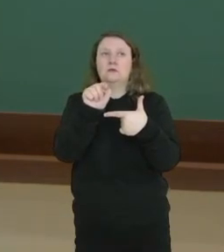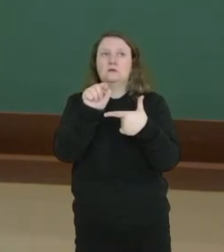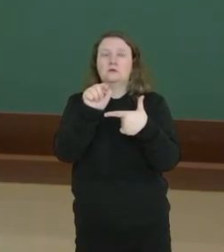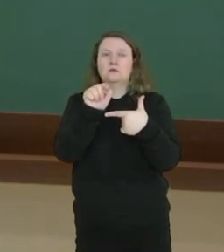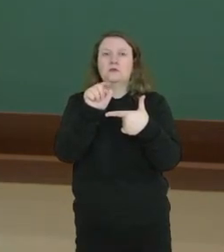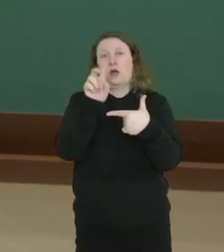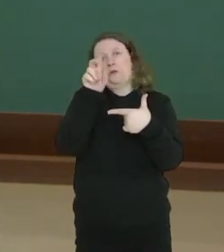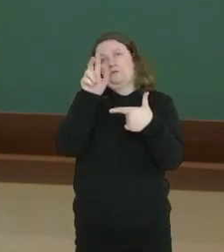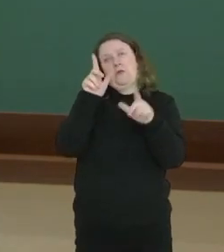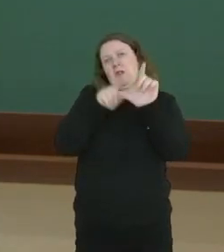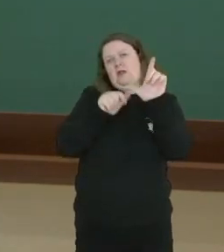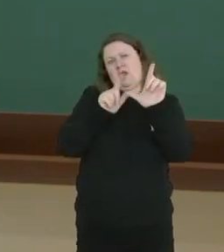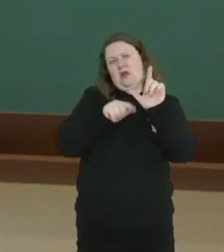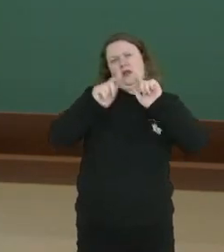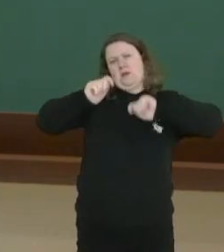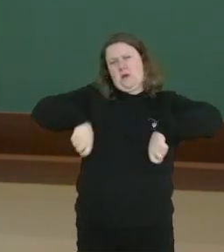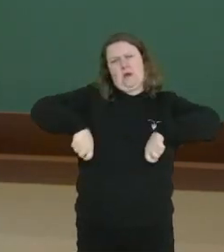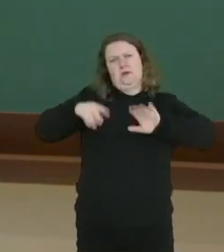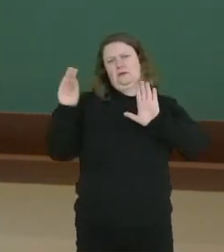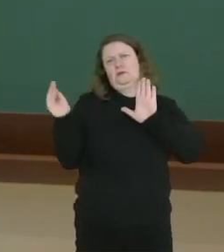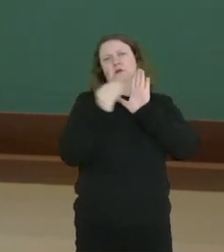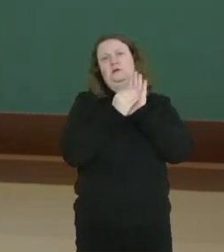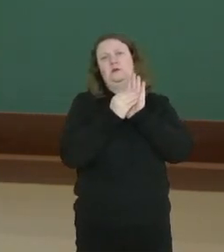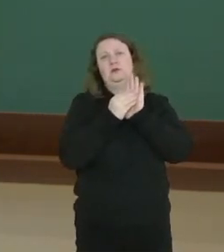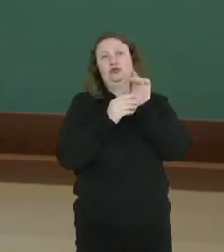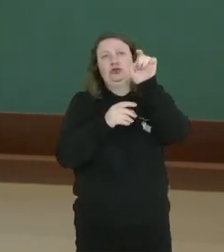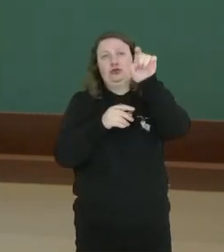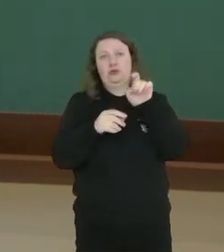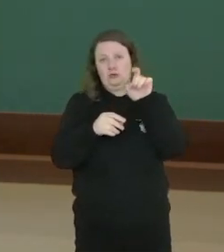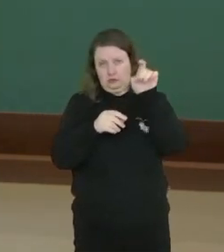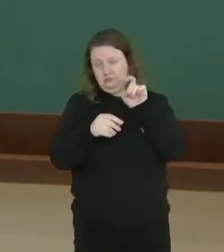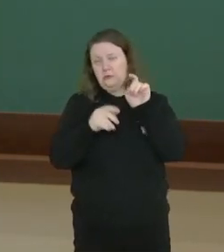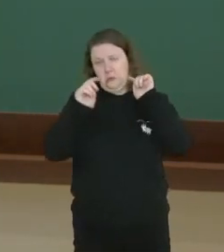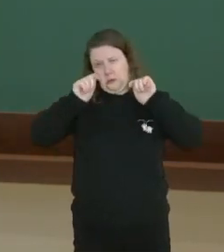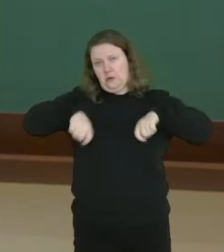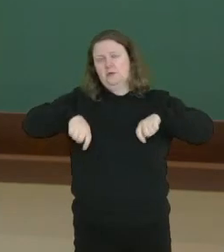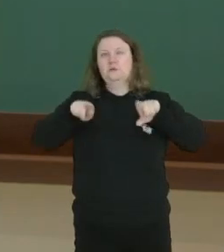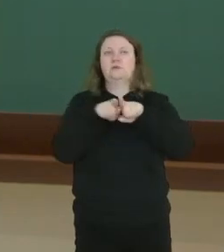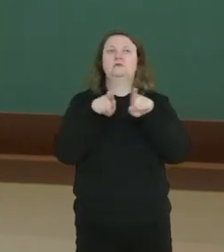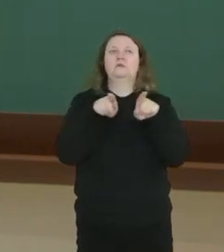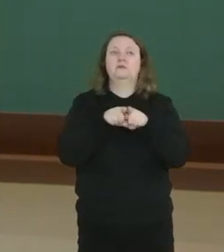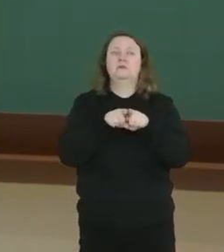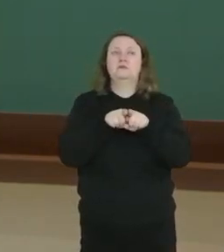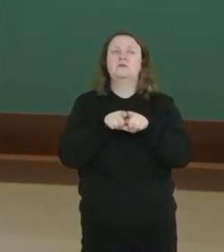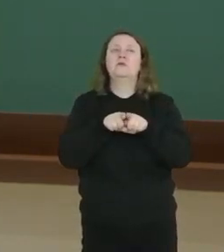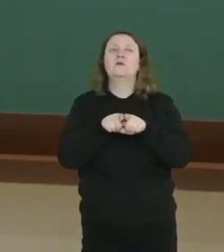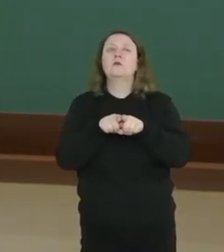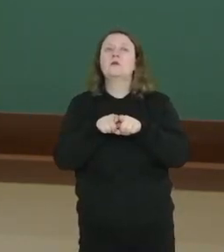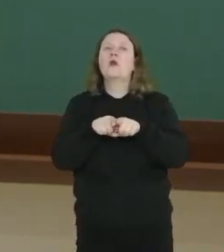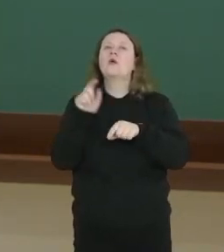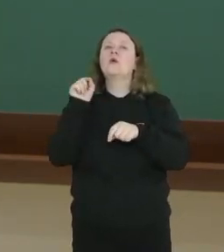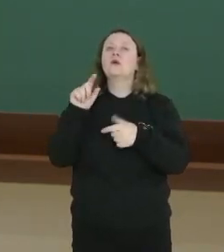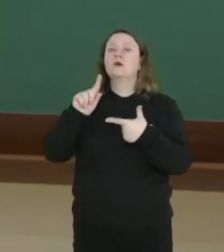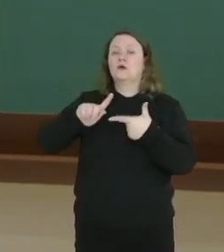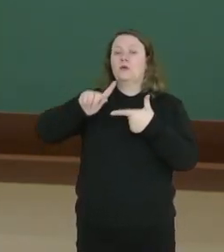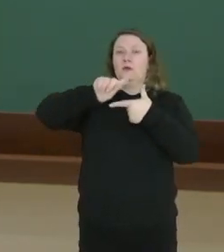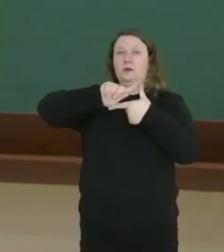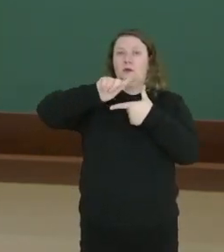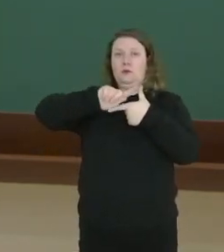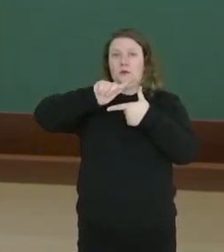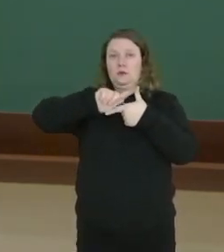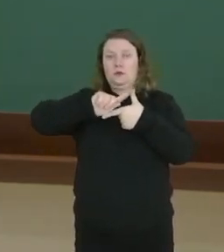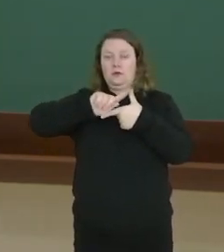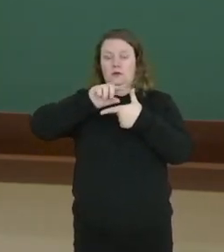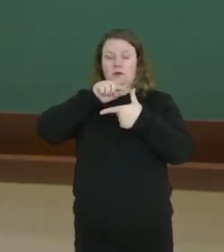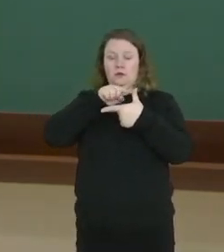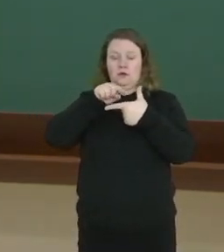uma letra que você queira, né? E nós podemos aplicar o teorema de Pitágoras aqui, ó, porque é um triângulo retângulo. Ele falou do ângulo de